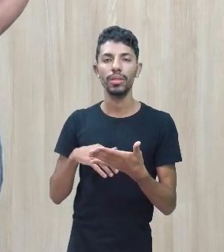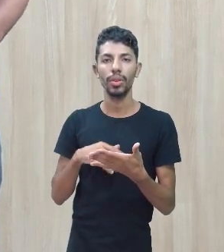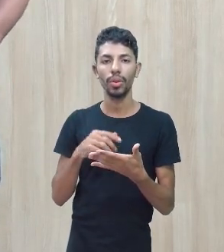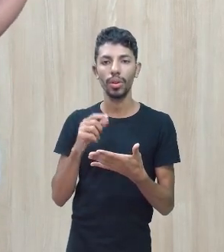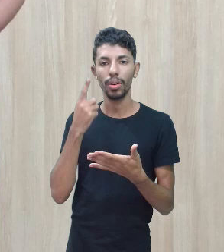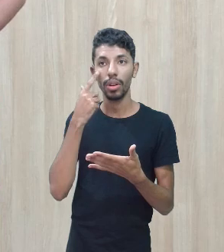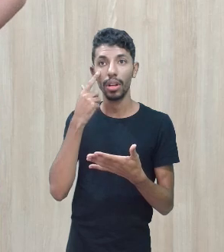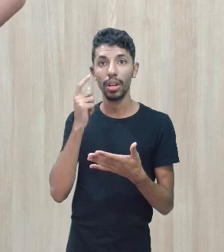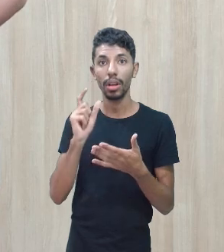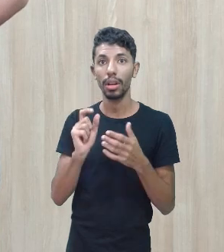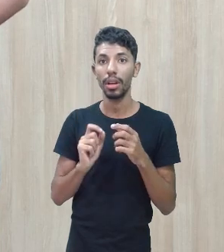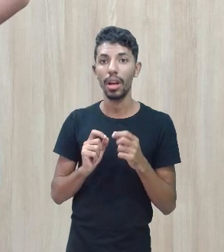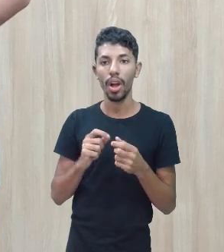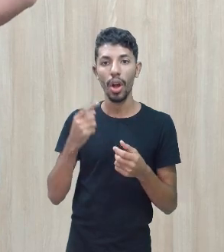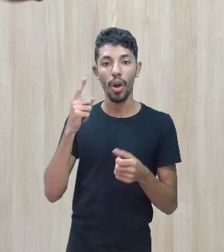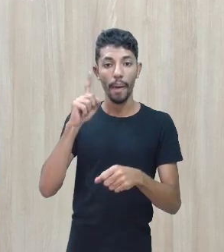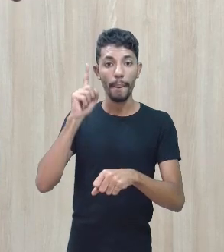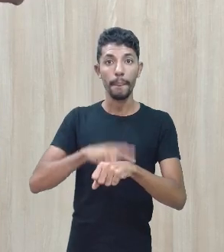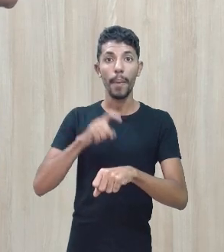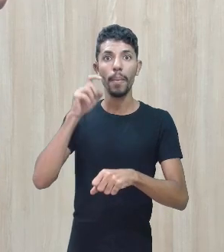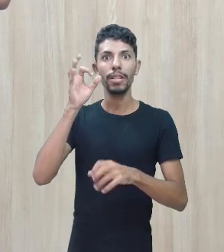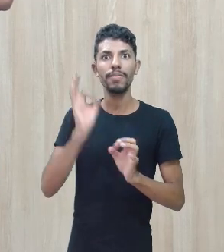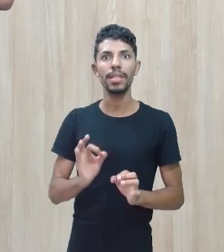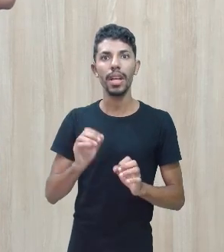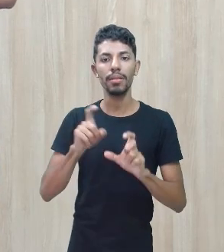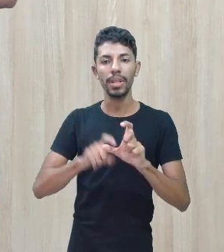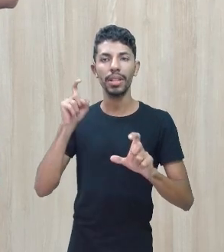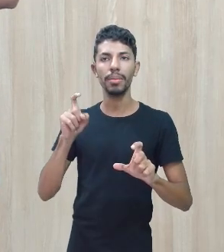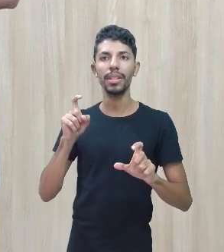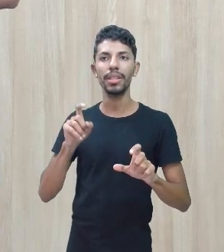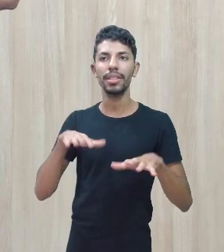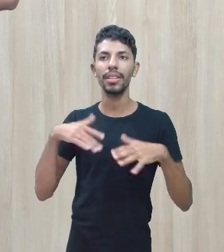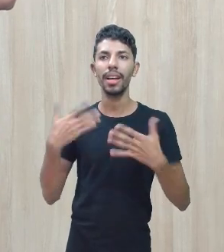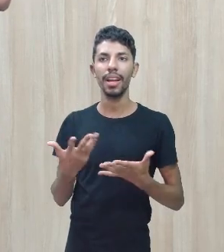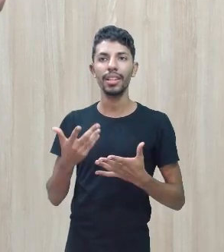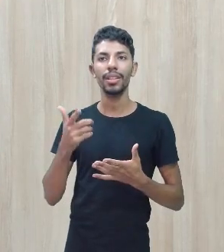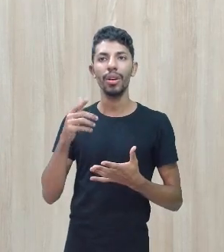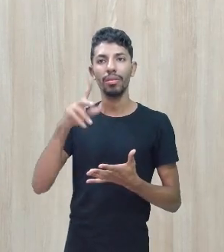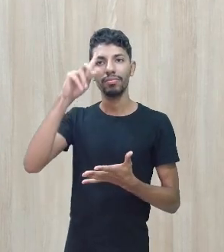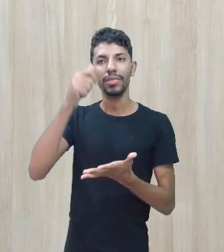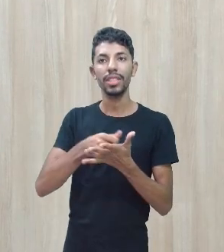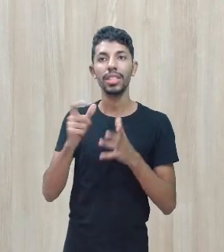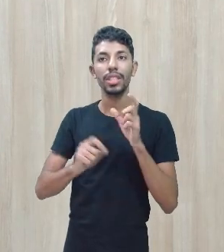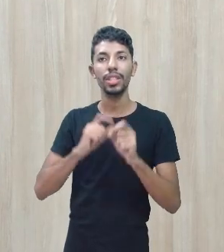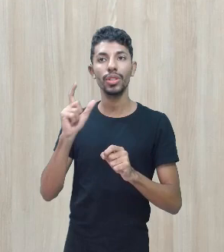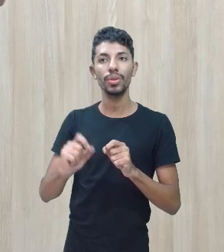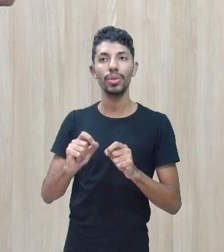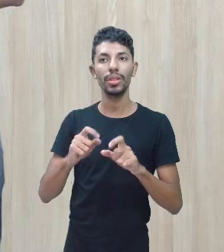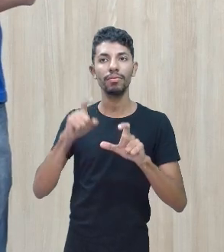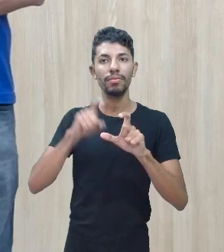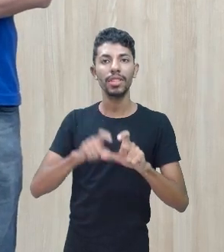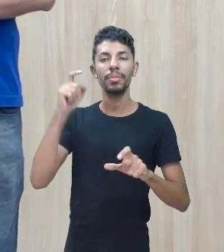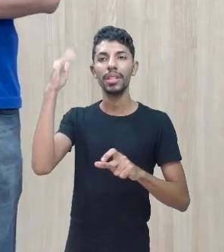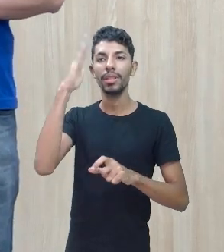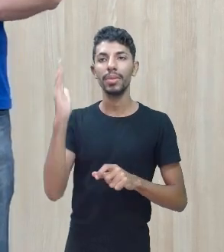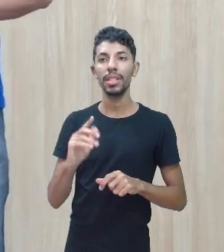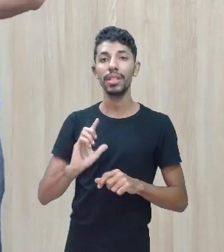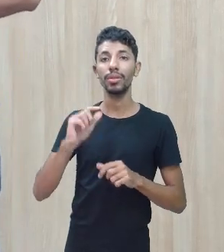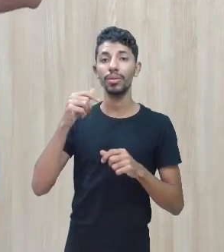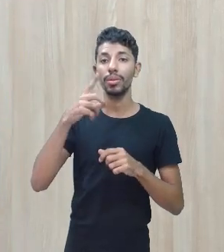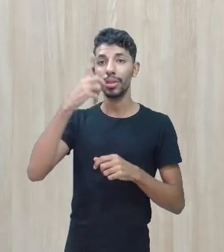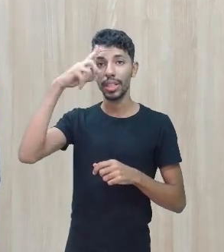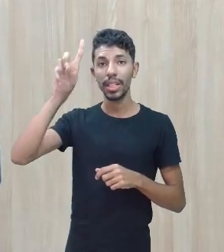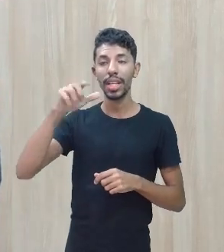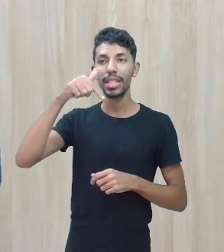olha, a hora da independência é essa. E aí é proclamada a independência do Brasil, naquele 7 de setembro de 1822.